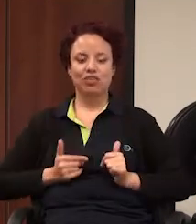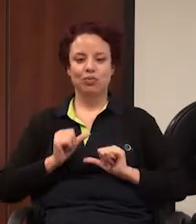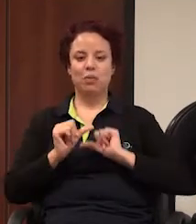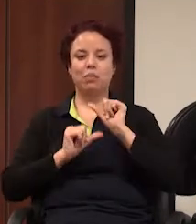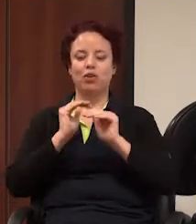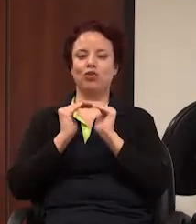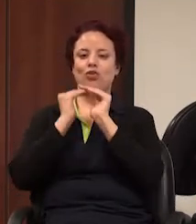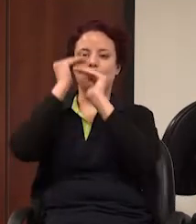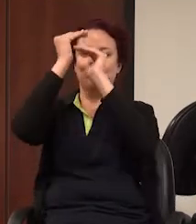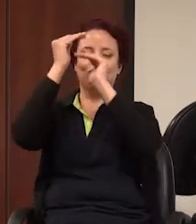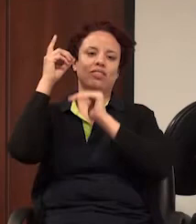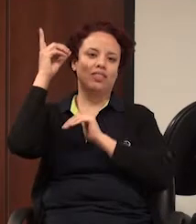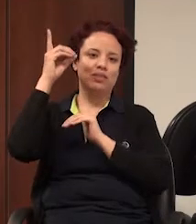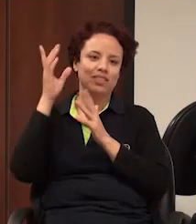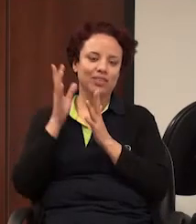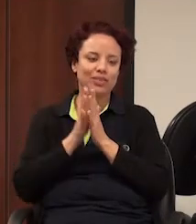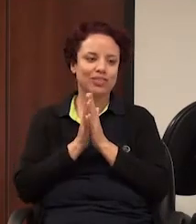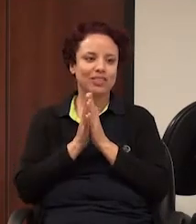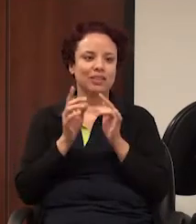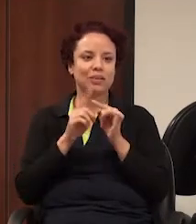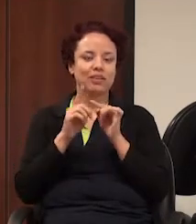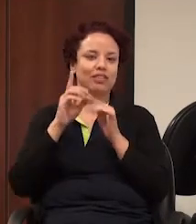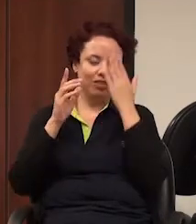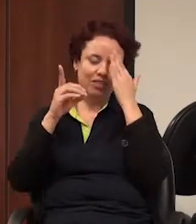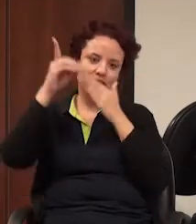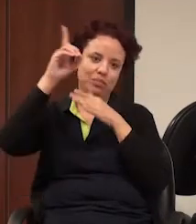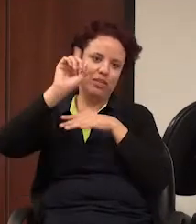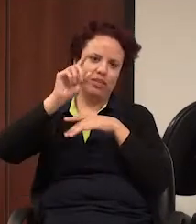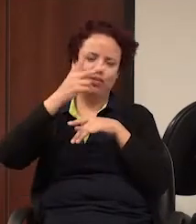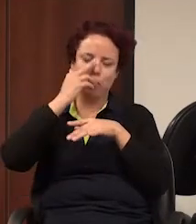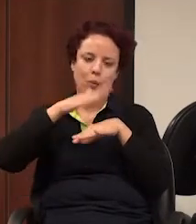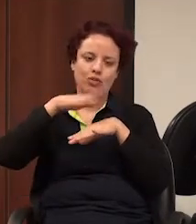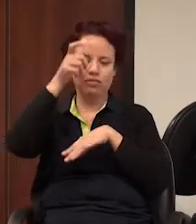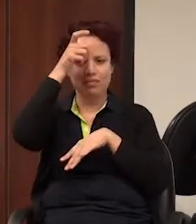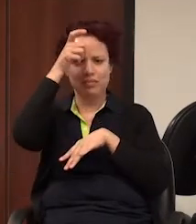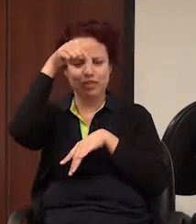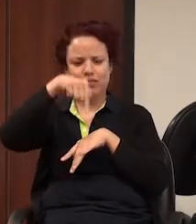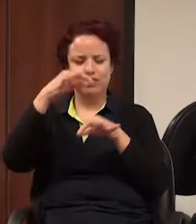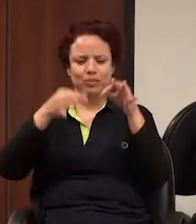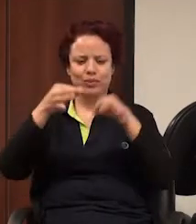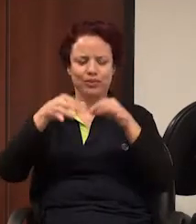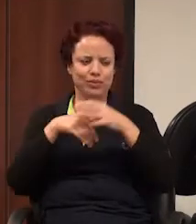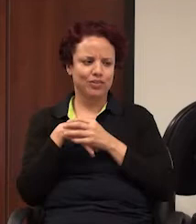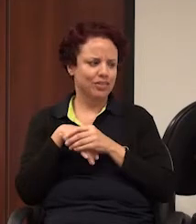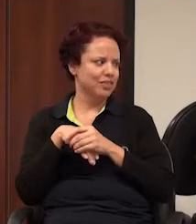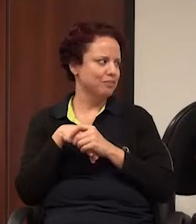meio endeusada ali, que na verdade de Deus não tem nada, acho que tem mais é de diabo, inclusive.